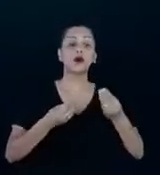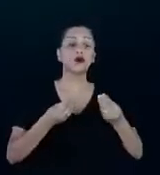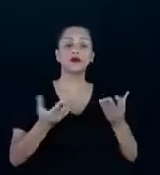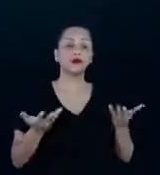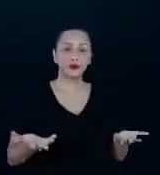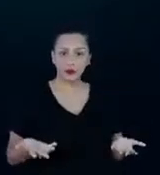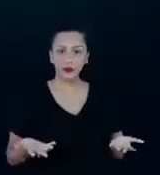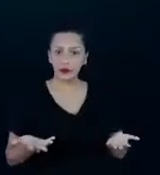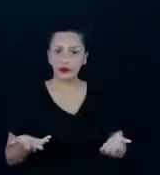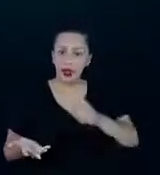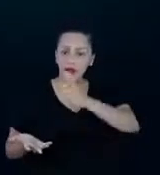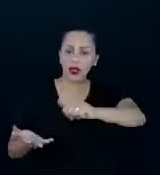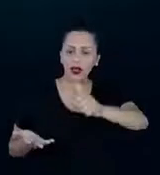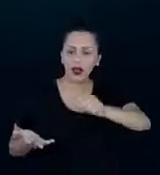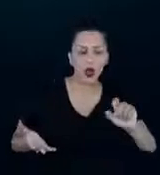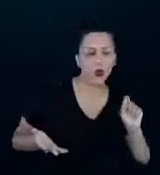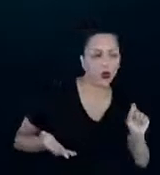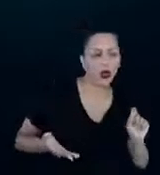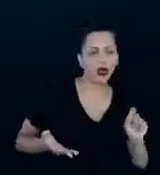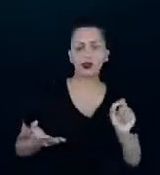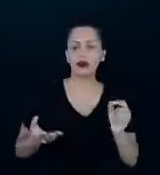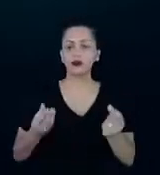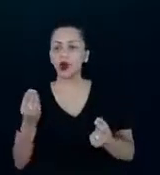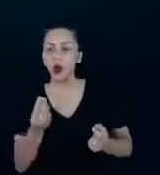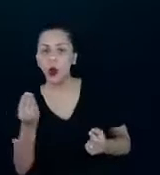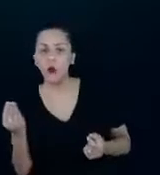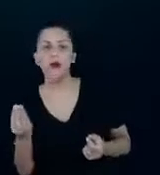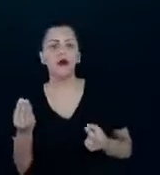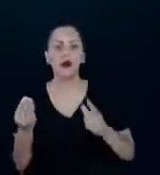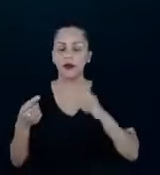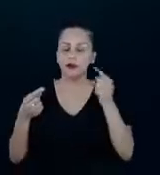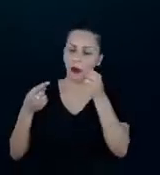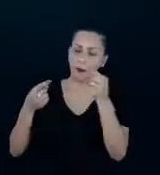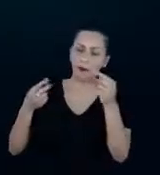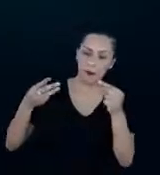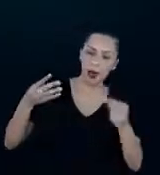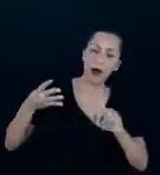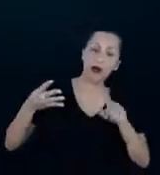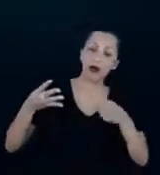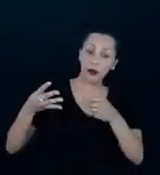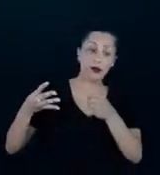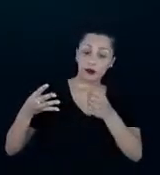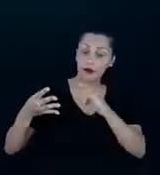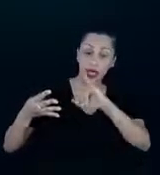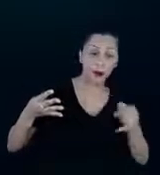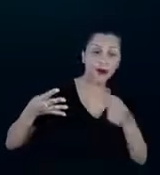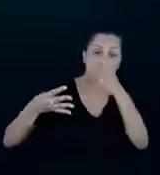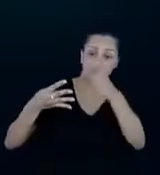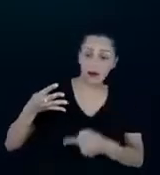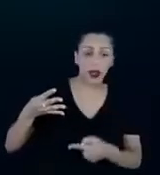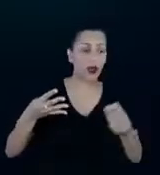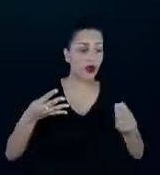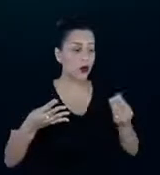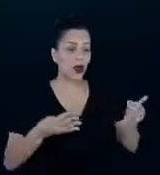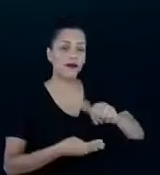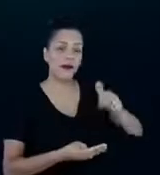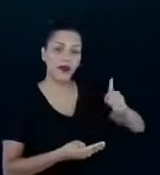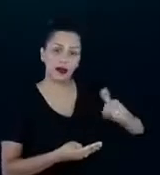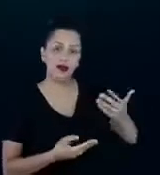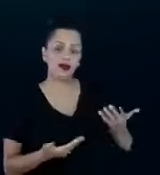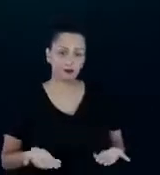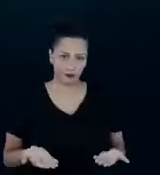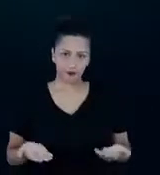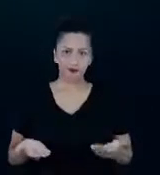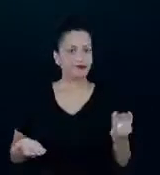indicadores, depois de serem definidos, vão ser usados para avaliação quadrenal, como está na seção 4.2. Também